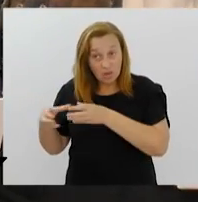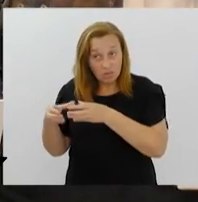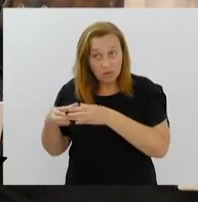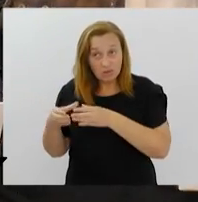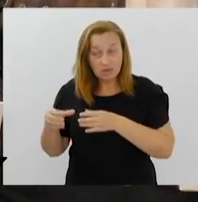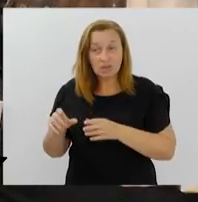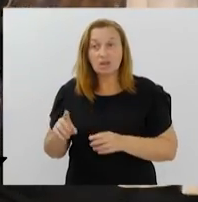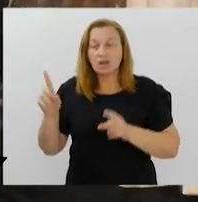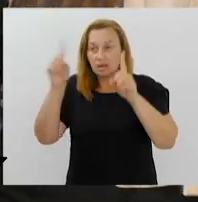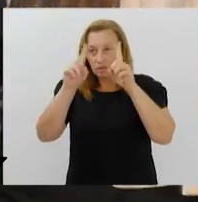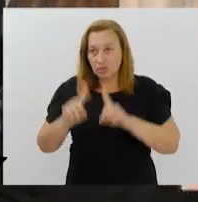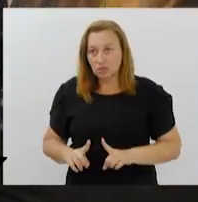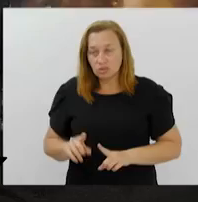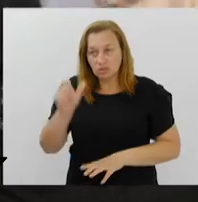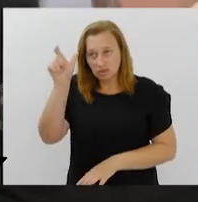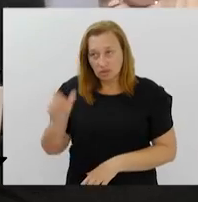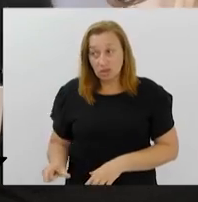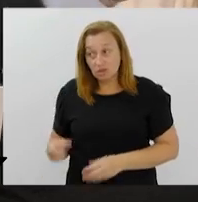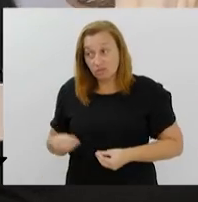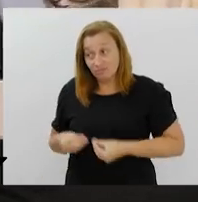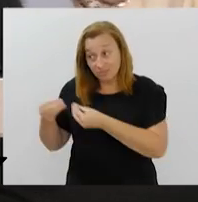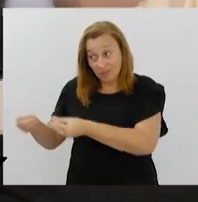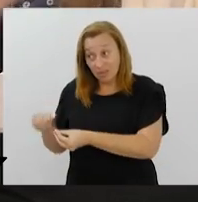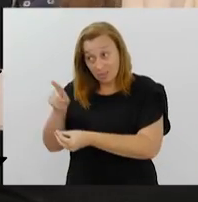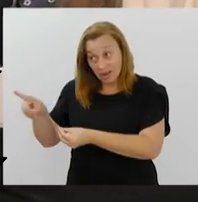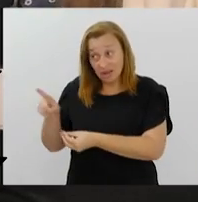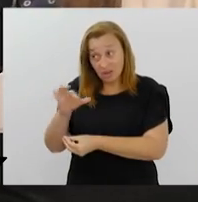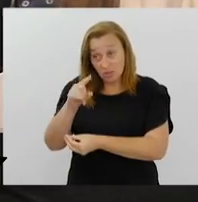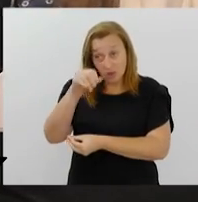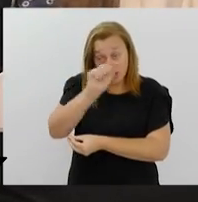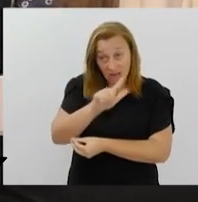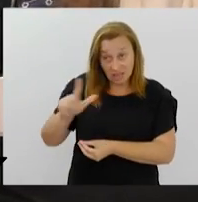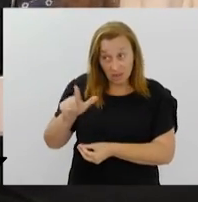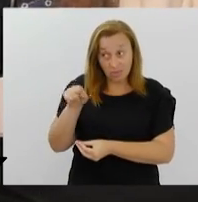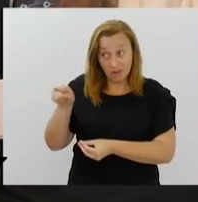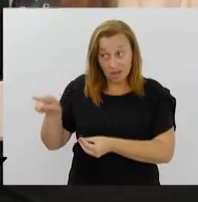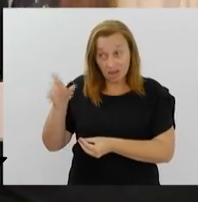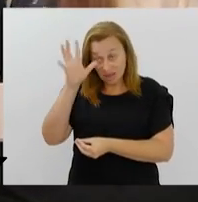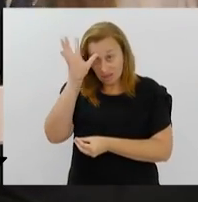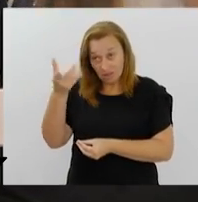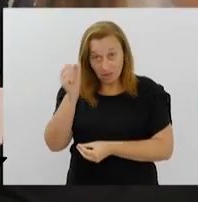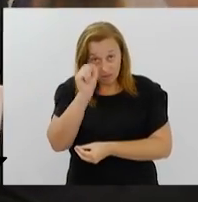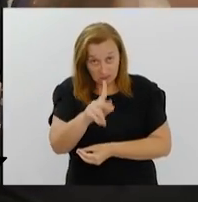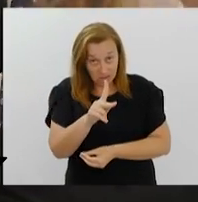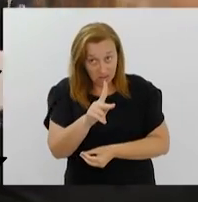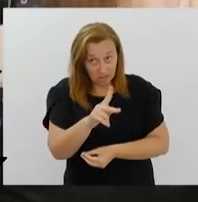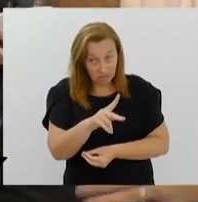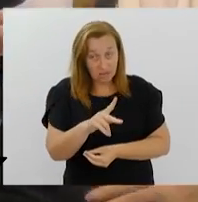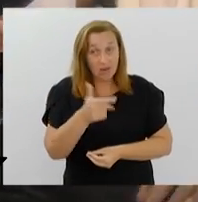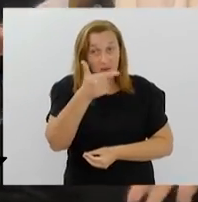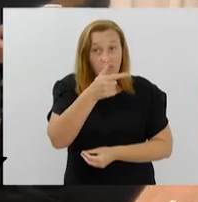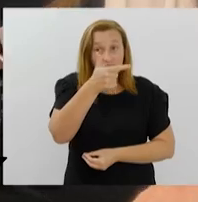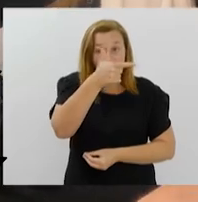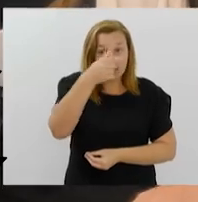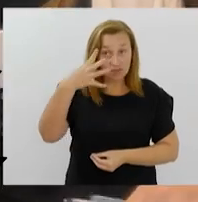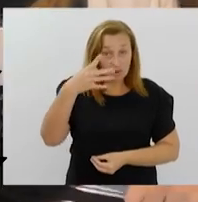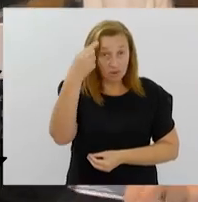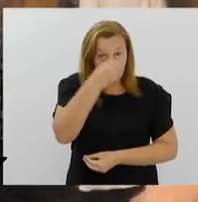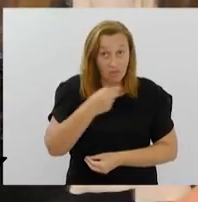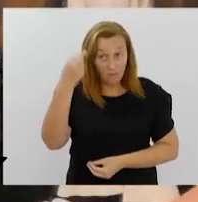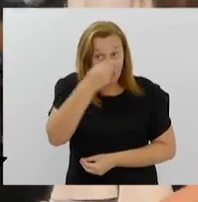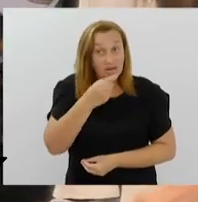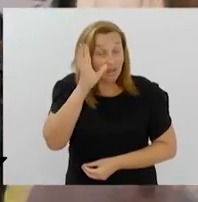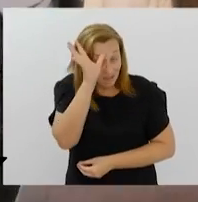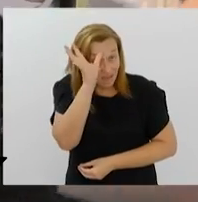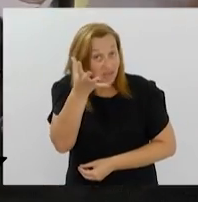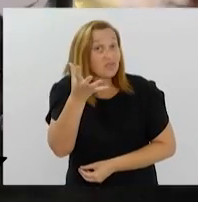com deficiência e nós vamos passar para ele no canal que ele tá dando pra gente resolver certo tem que resolver em0 em 24 horas tem